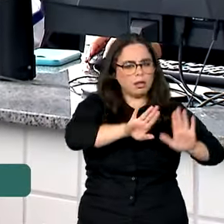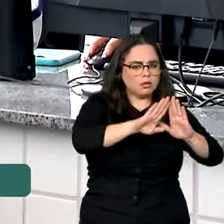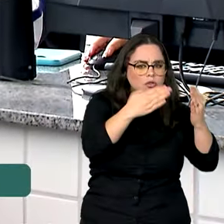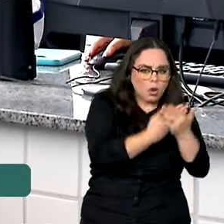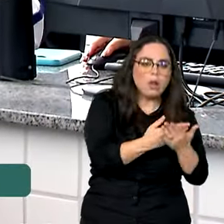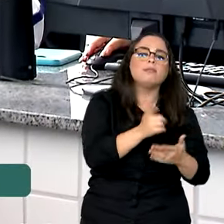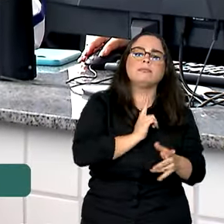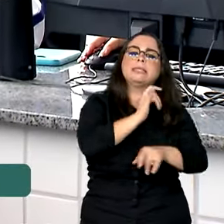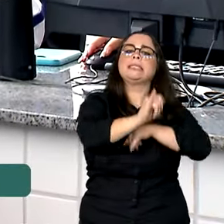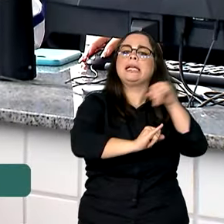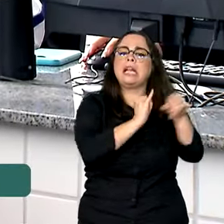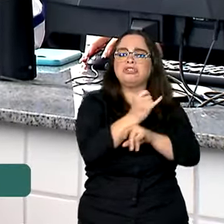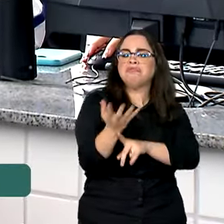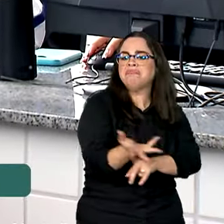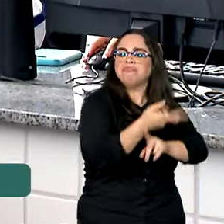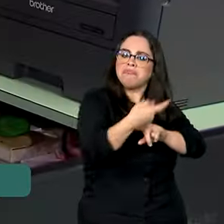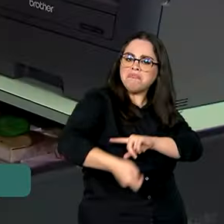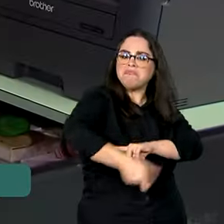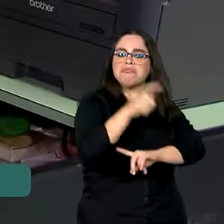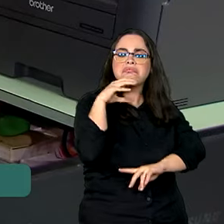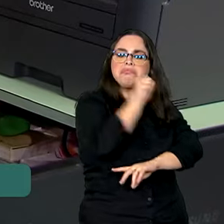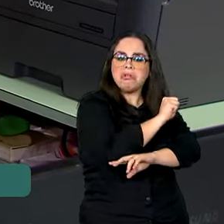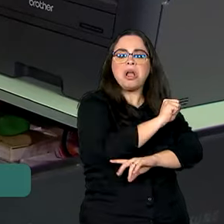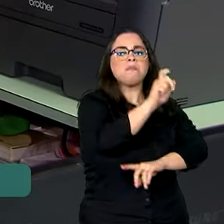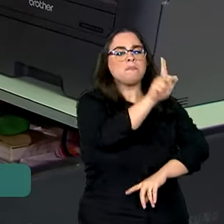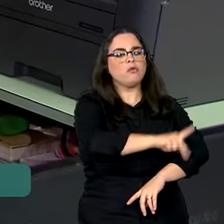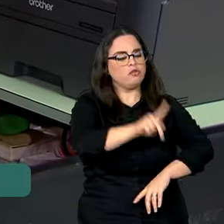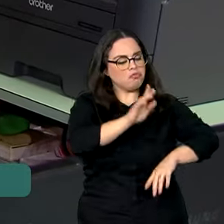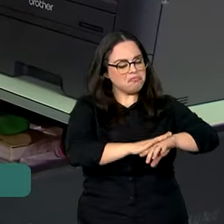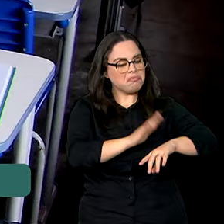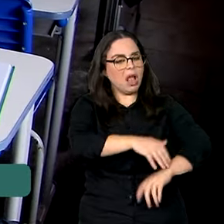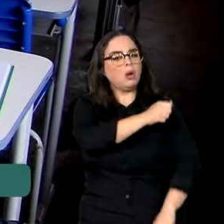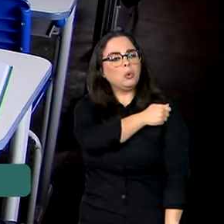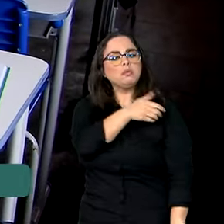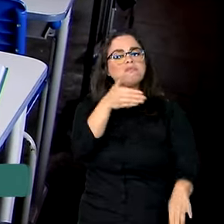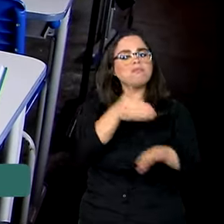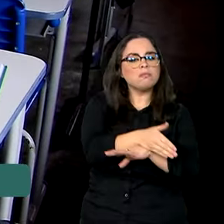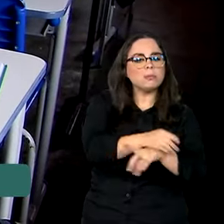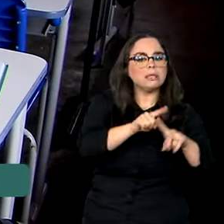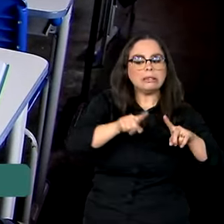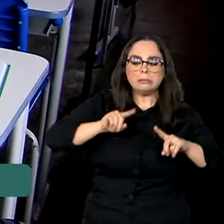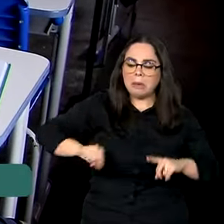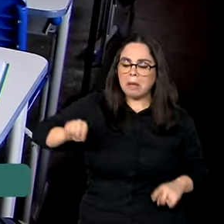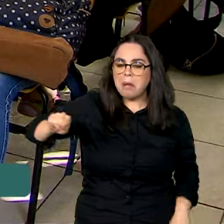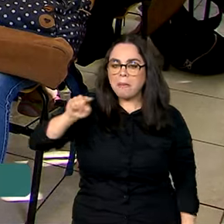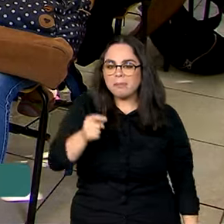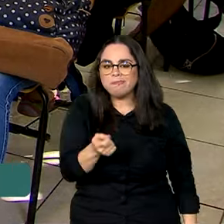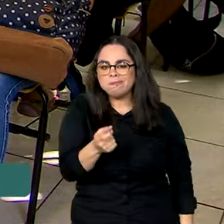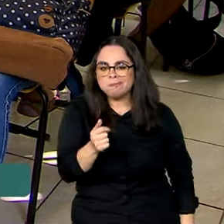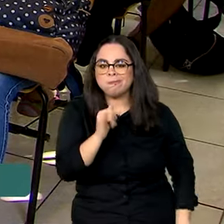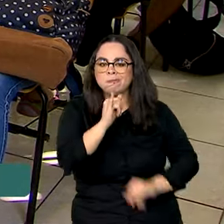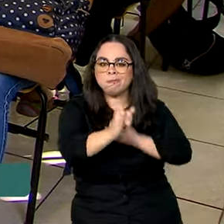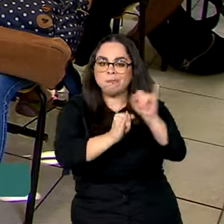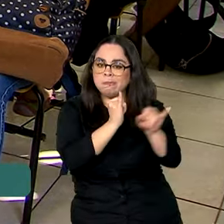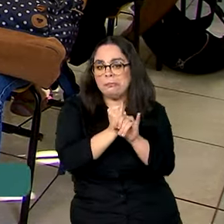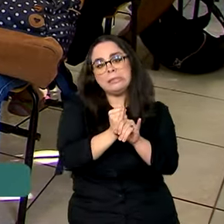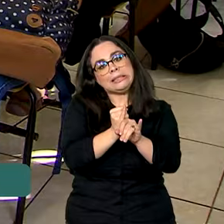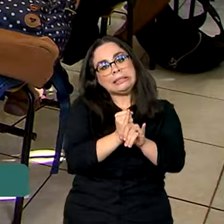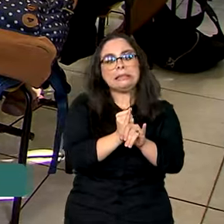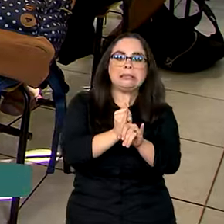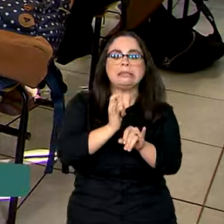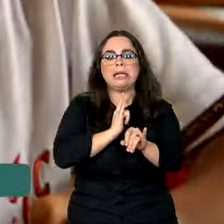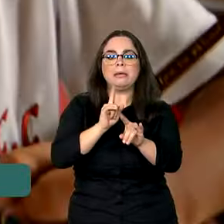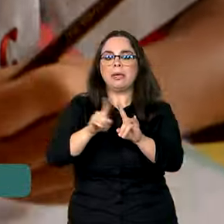há internet de alta velocidade para professores e alunos. Mas em muitas, até existe internet, mas só